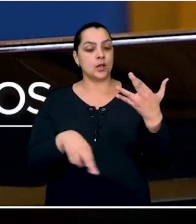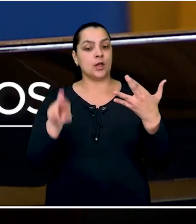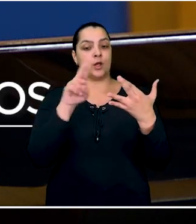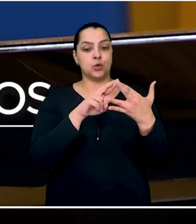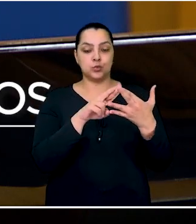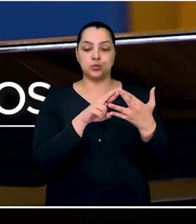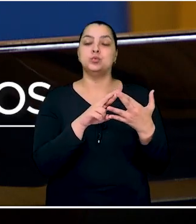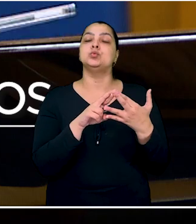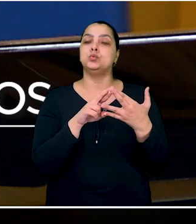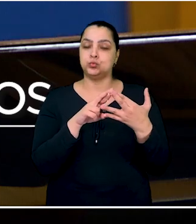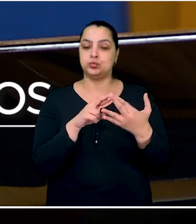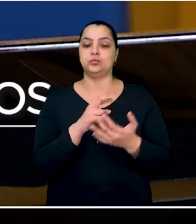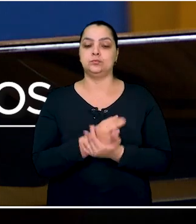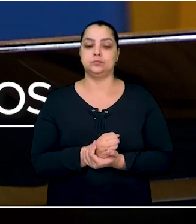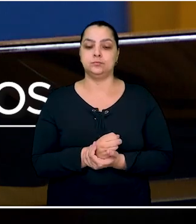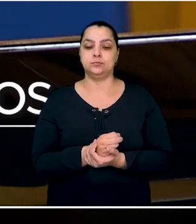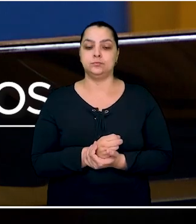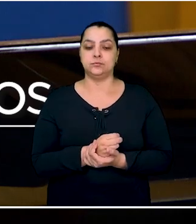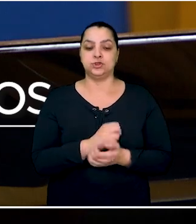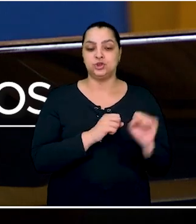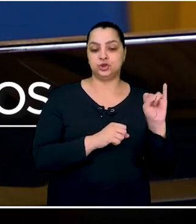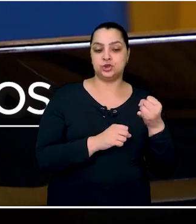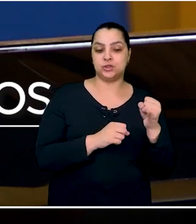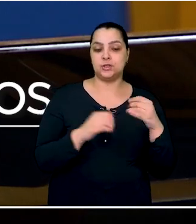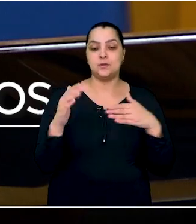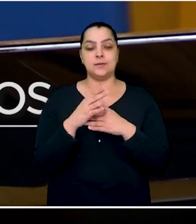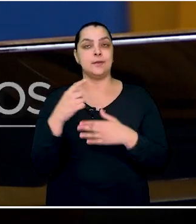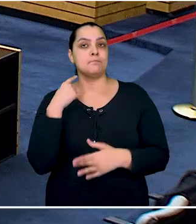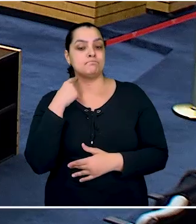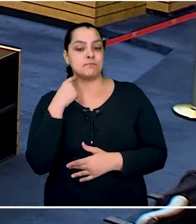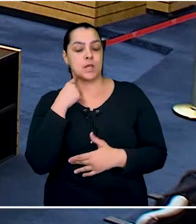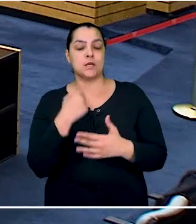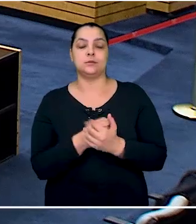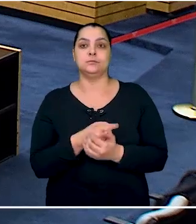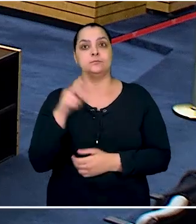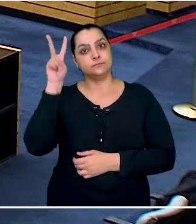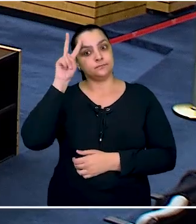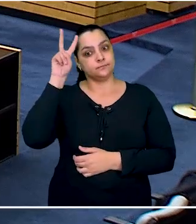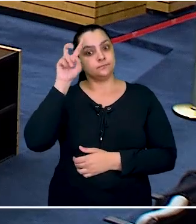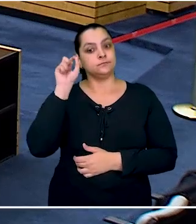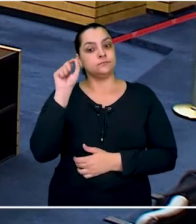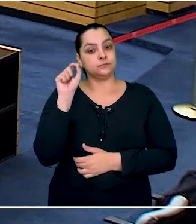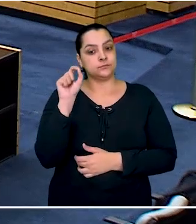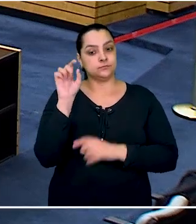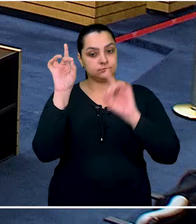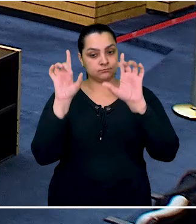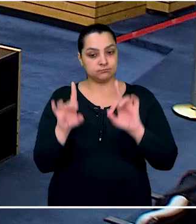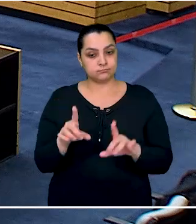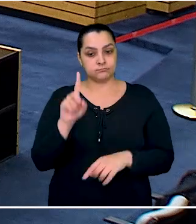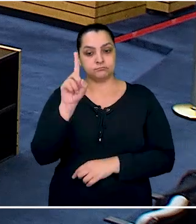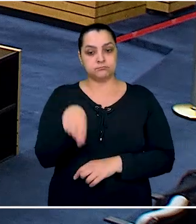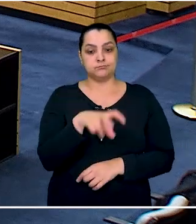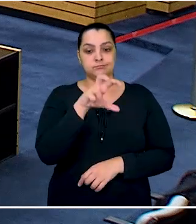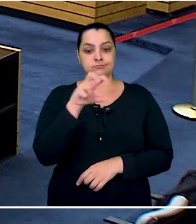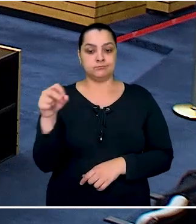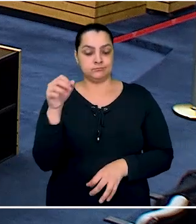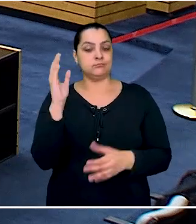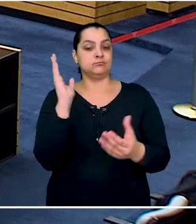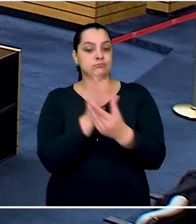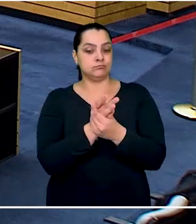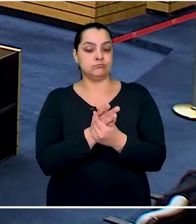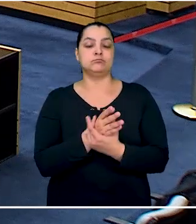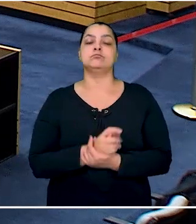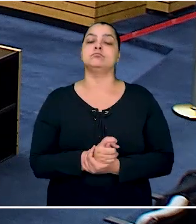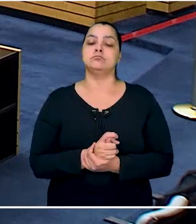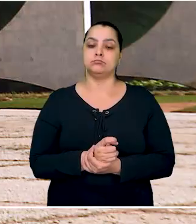15.874 recursos extraordinários de janeiro a maio deste ano. Ele frisou que no órgão especial foram julgados